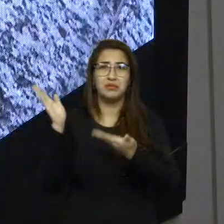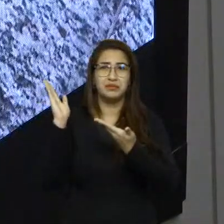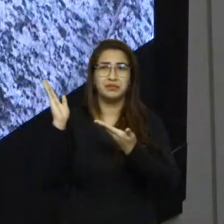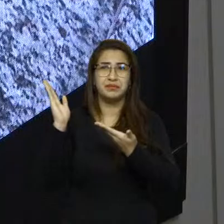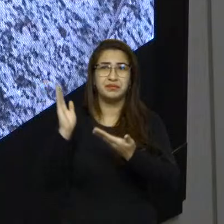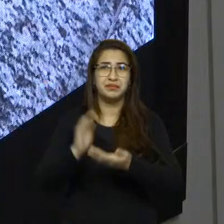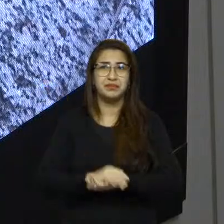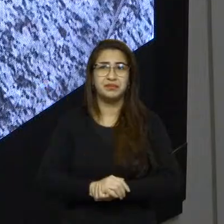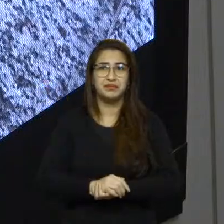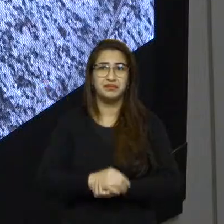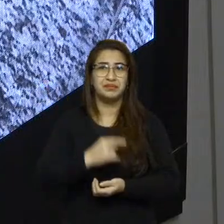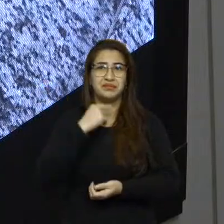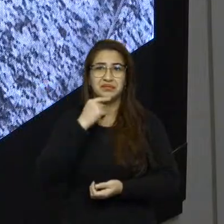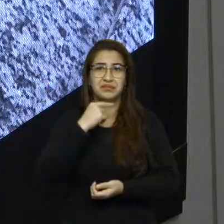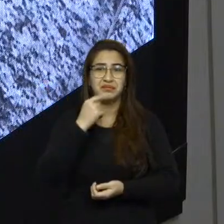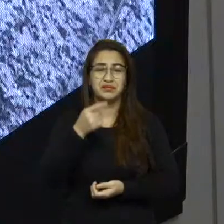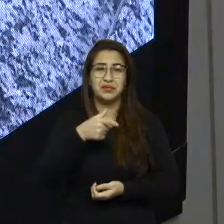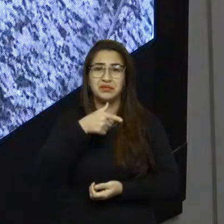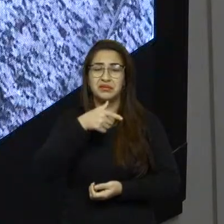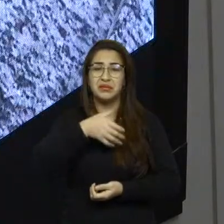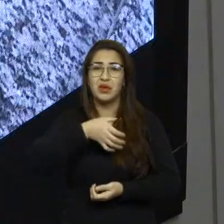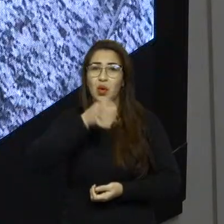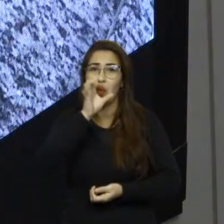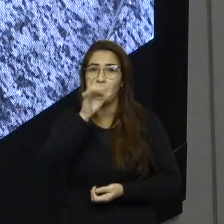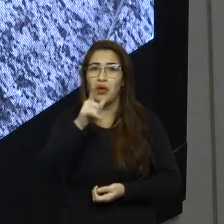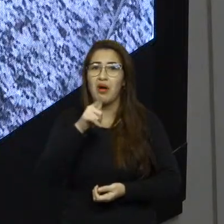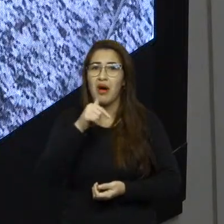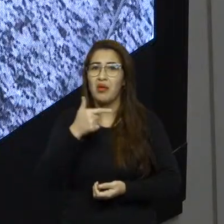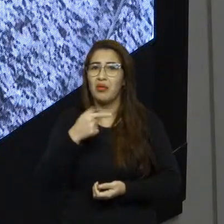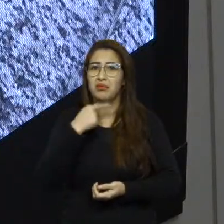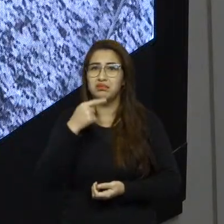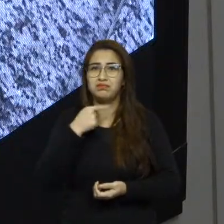escola não dá. As crianças nem conseguem tomar água.